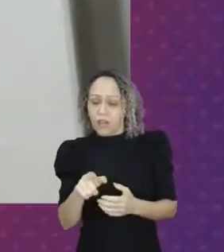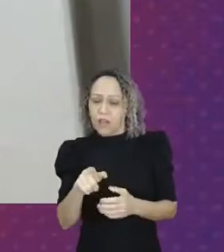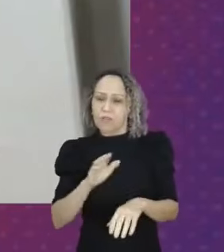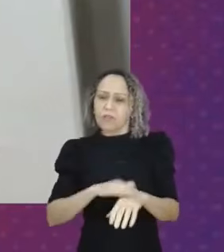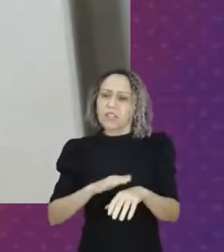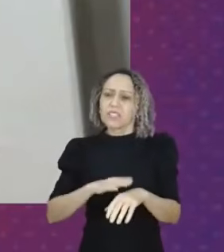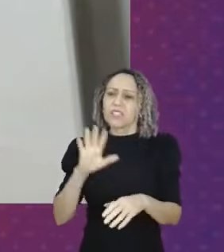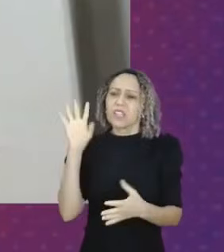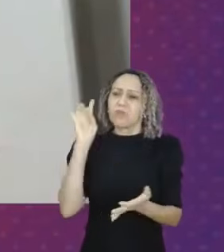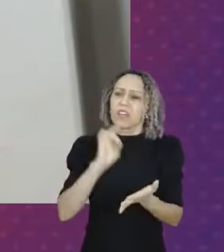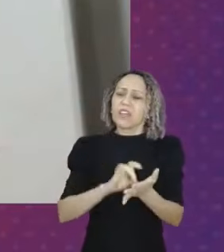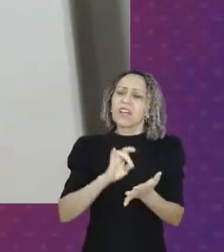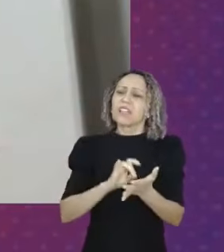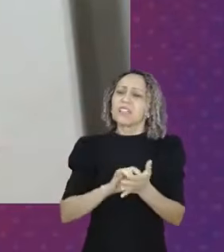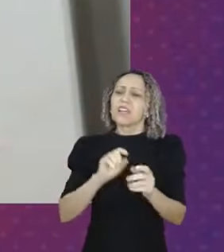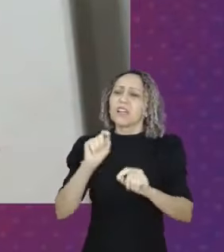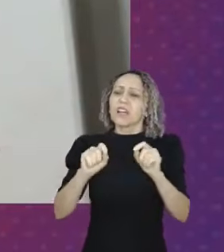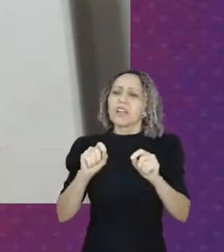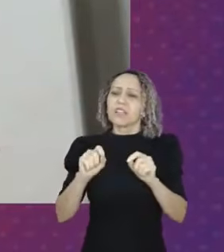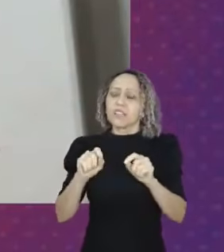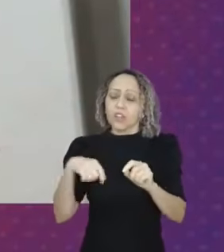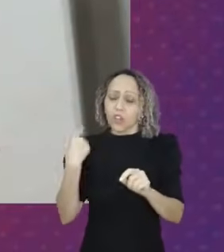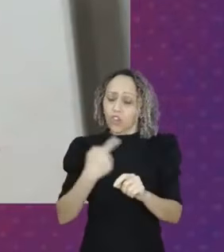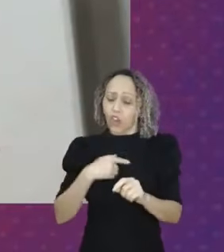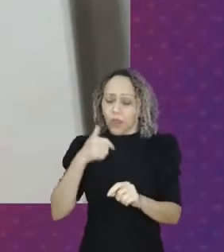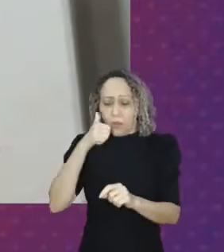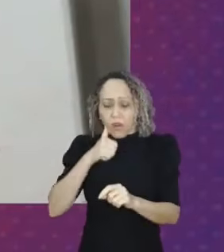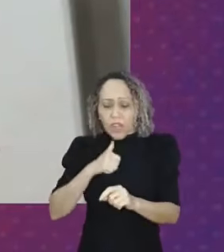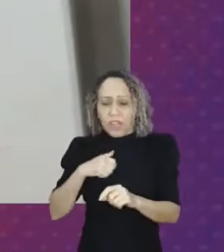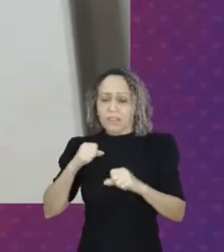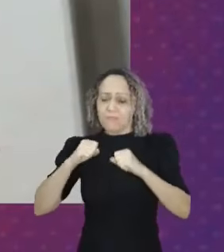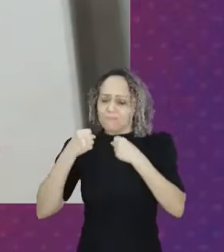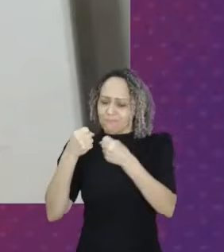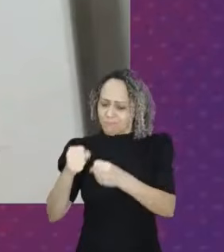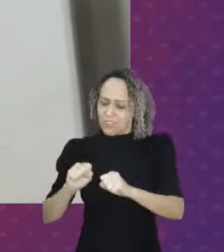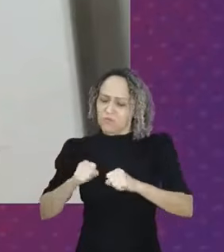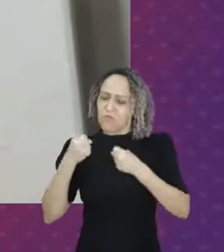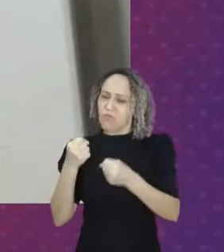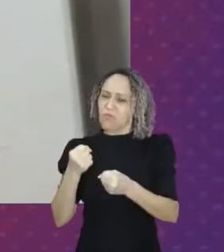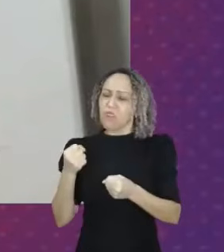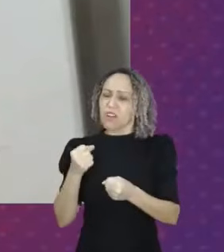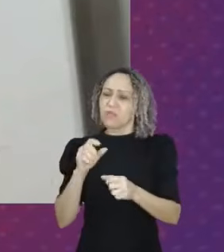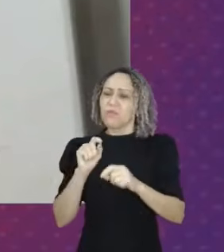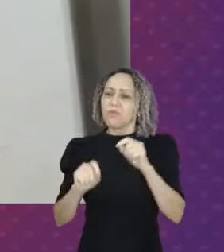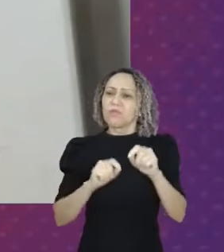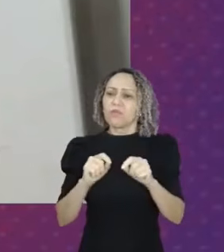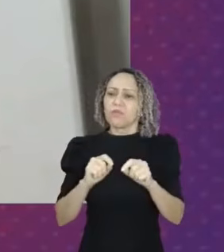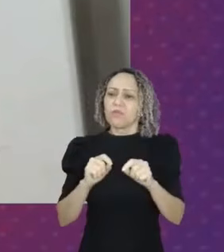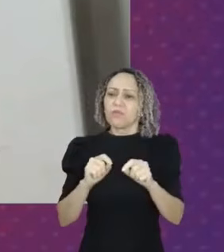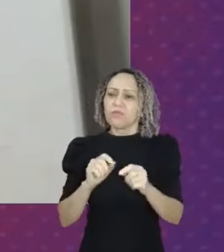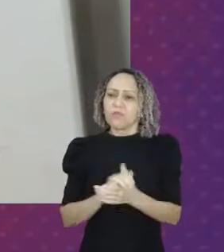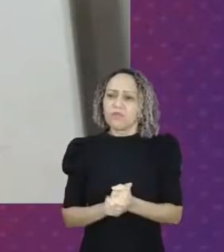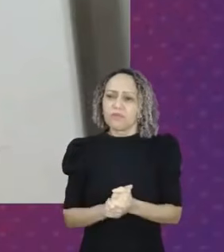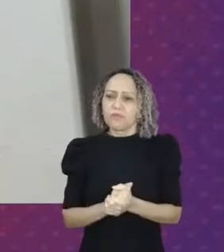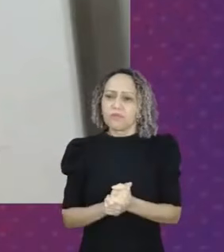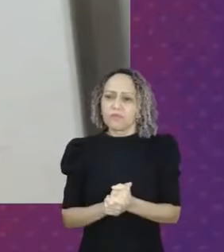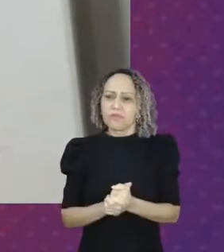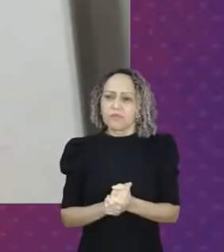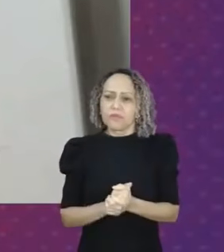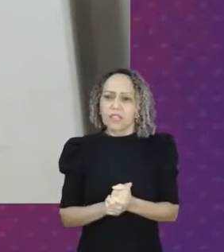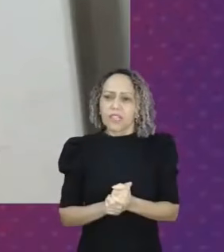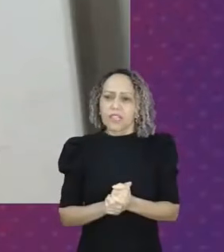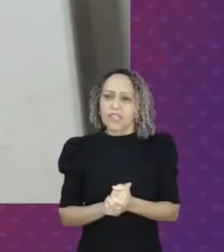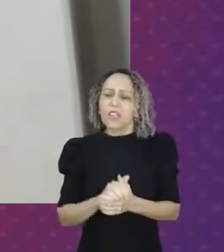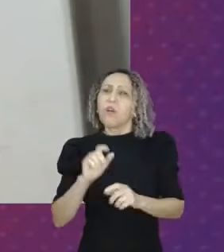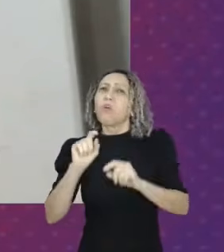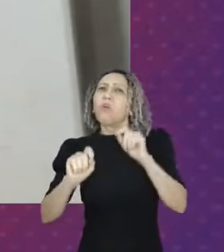vai ocupar cada vez mais esses espaços e nós vamos chegar a uma realidade futura de pelo menos 50% da participação das mulheres,